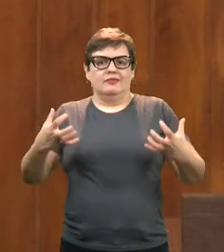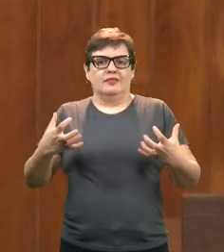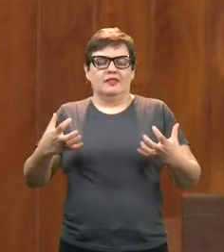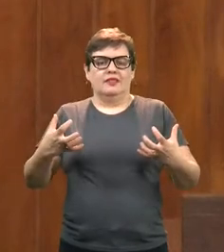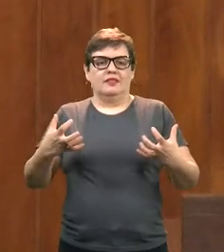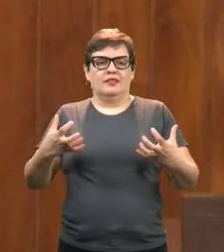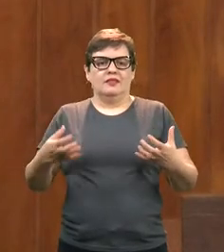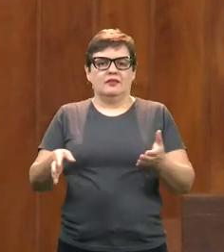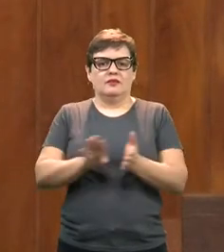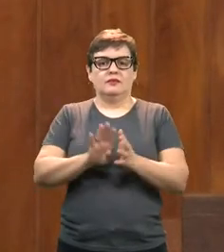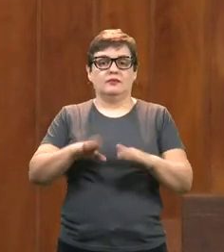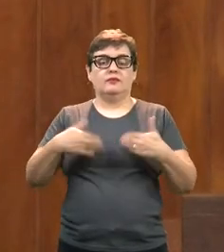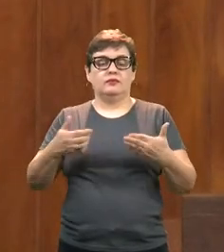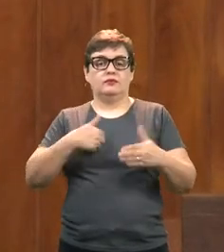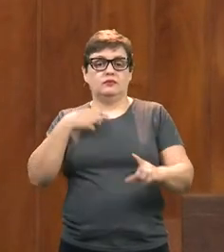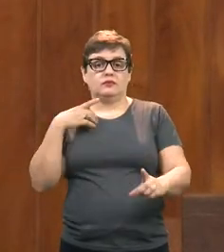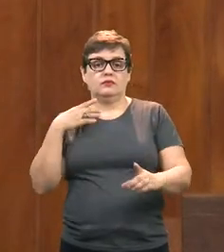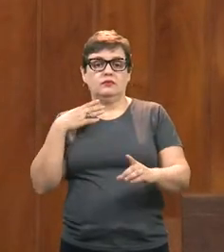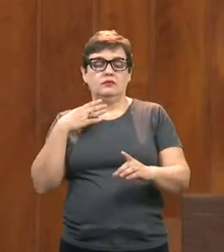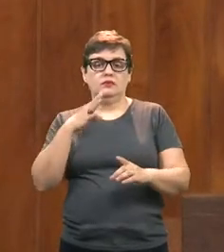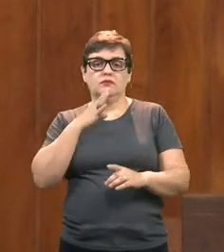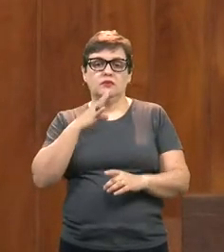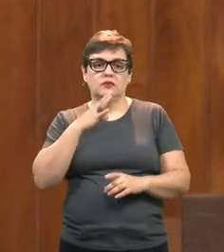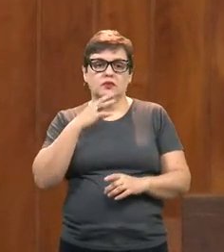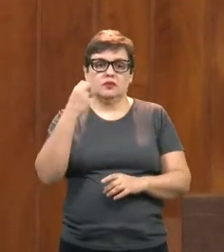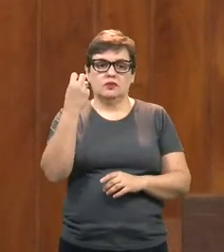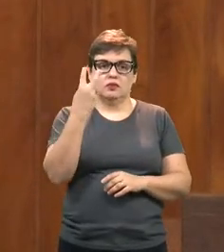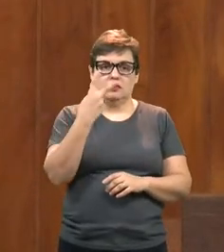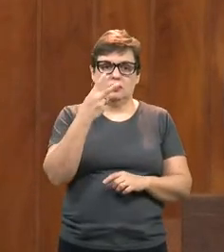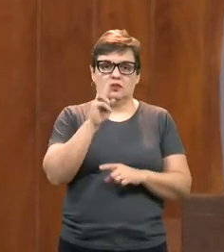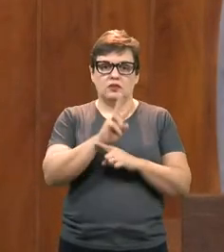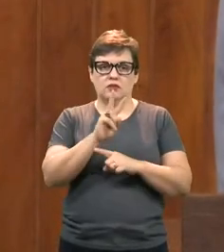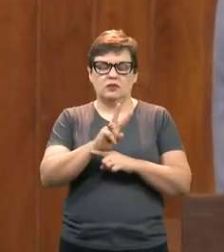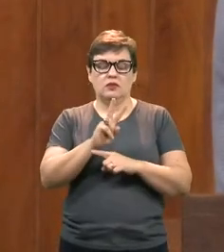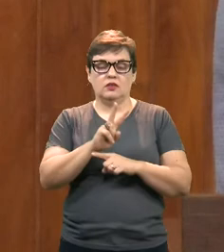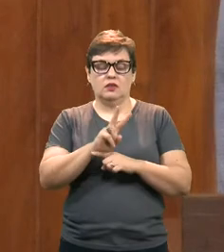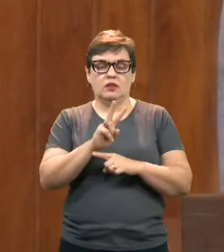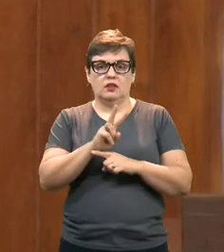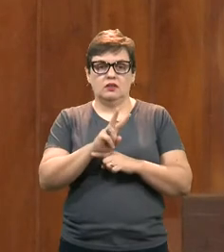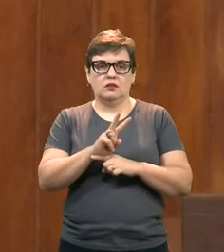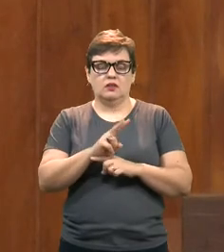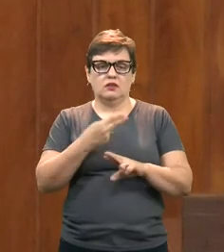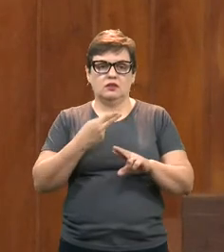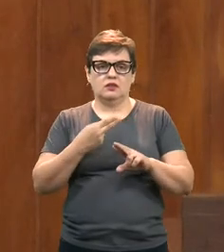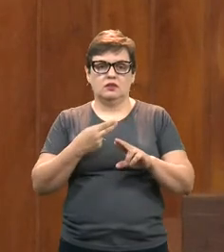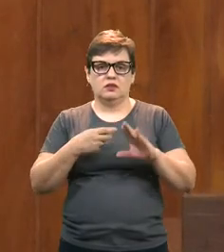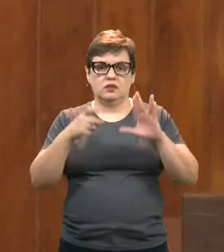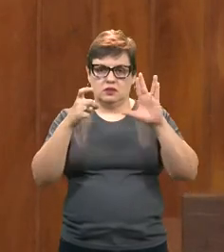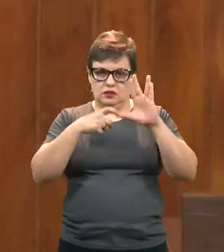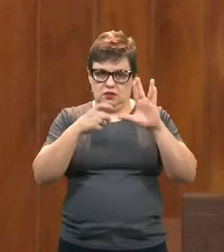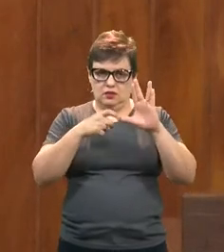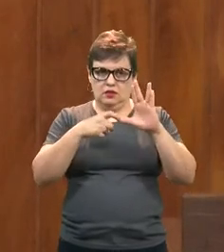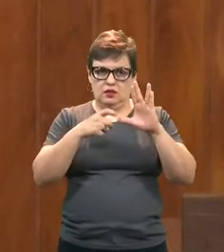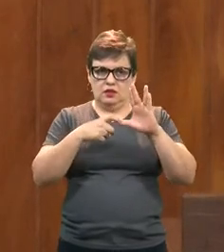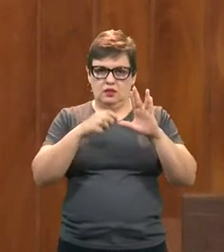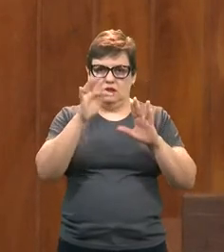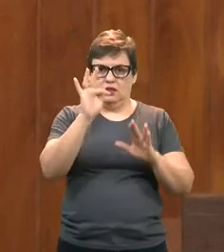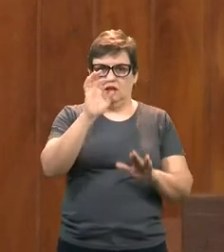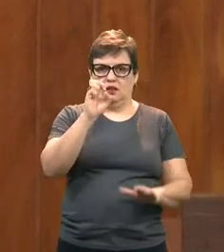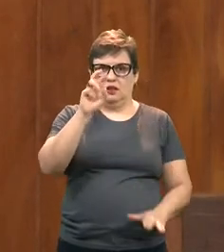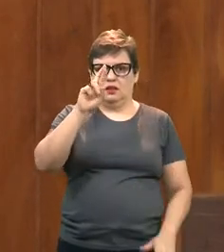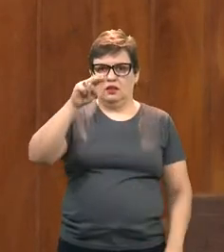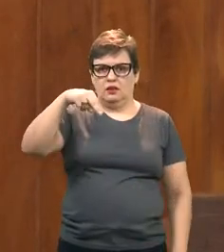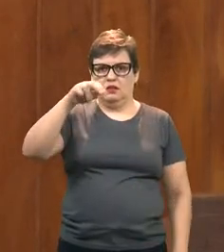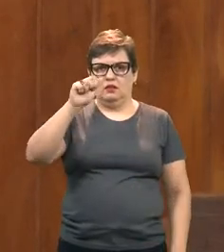conheci dois terapeutas canábicos. A senhora Fernanda e seu marido, Márcio, que